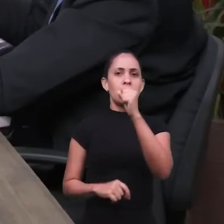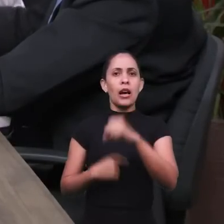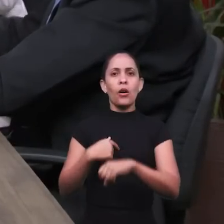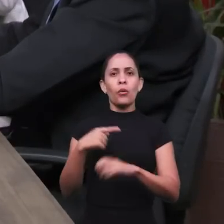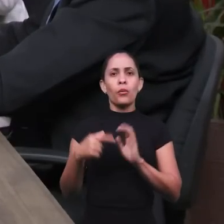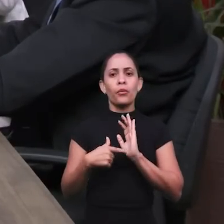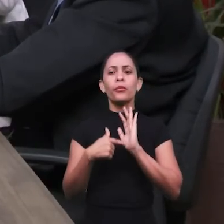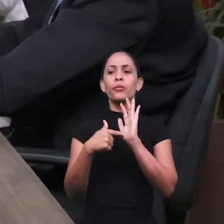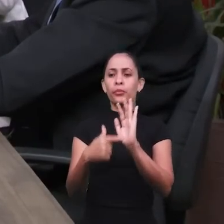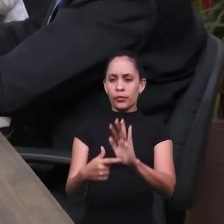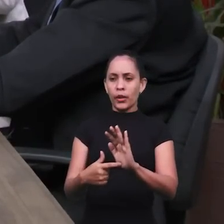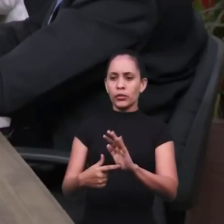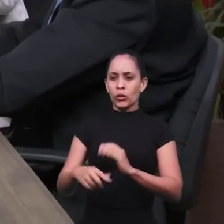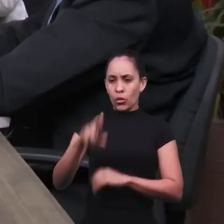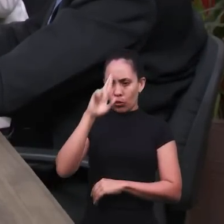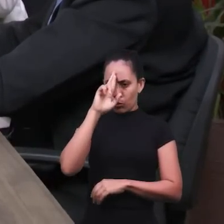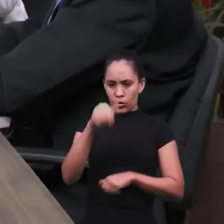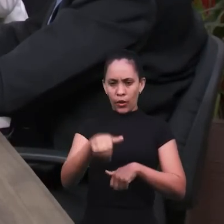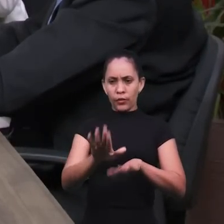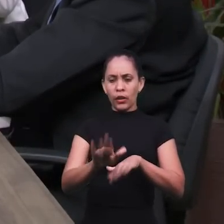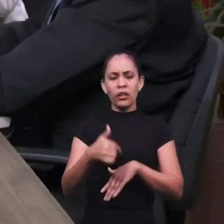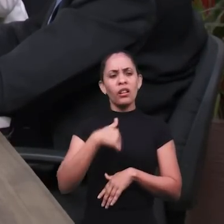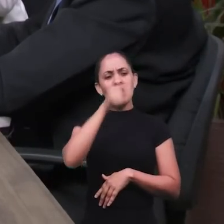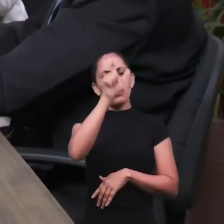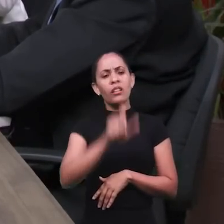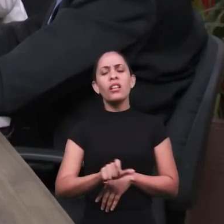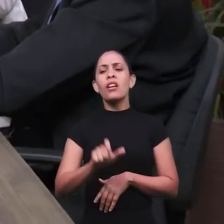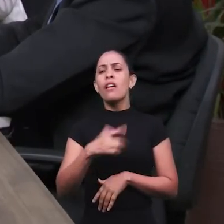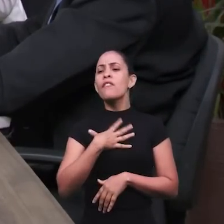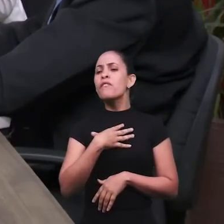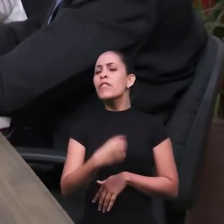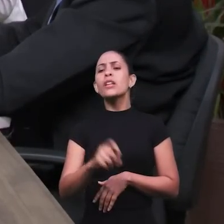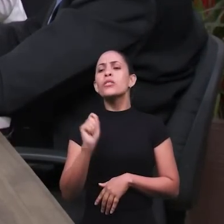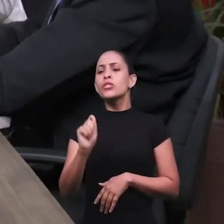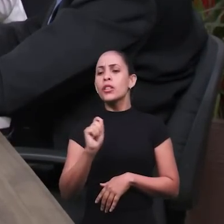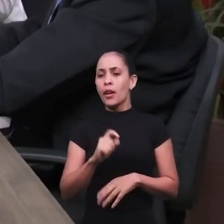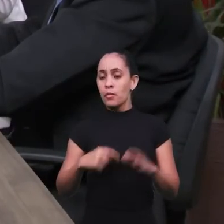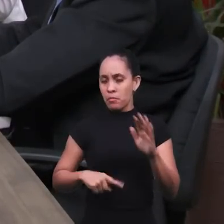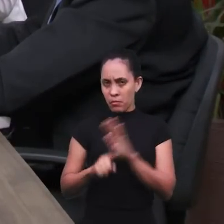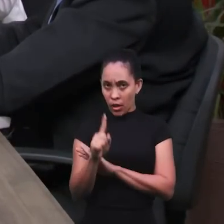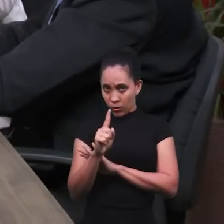Saul fez a Abner, que era o chefe do seu exército, assim: de quem é filho esse mancebo?